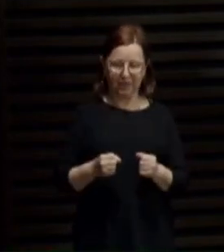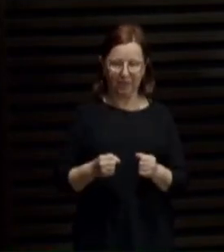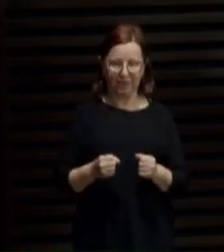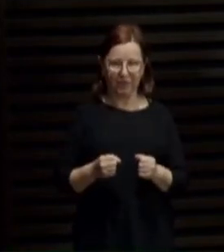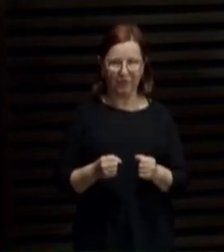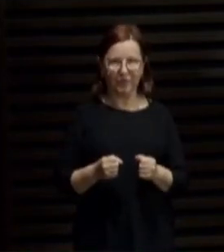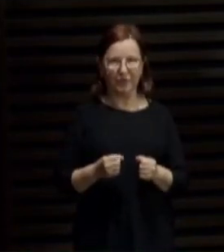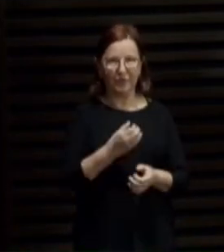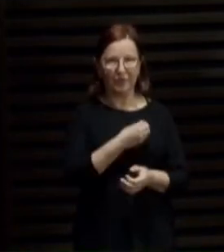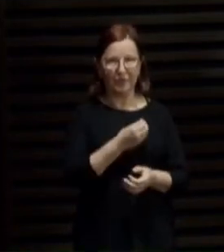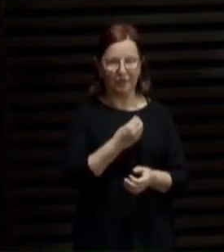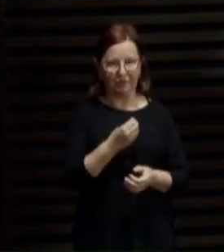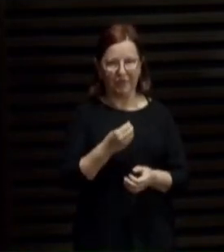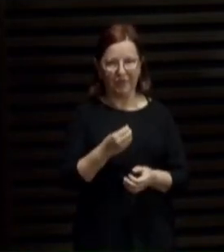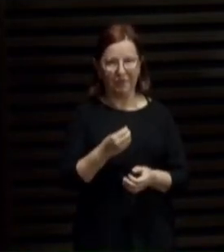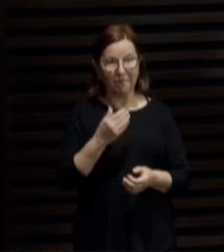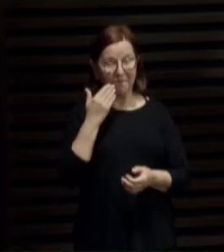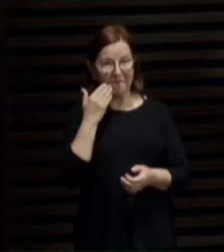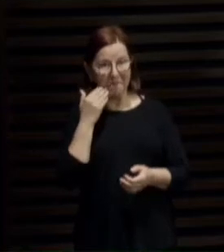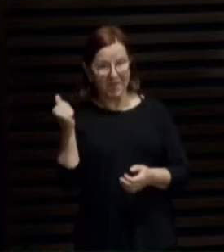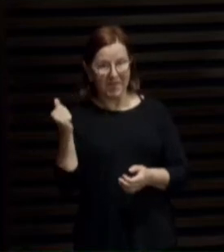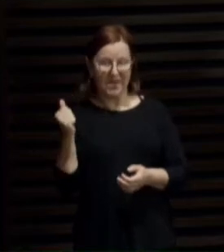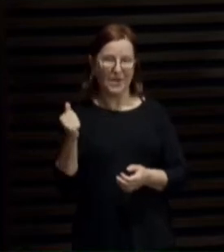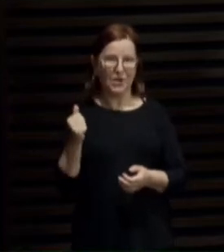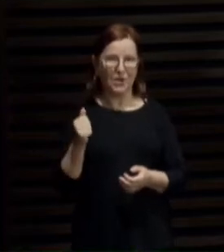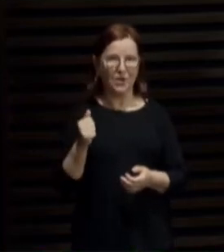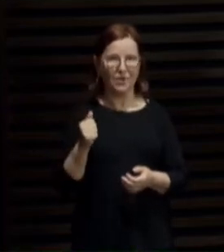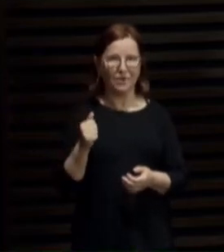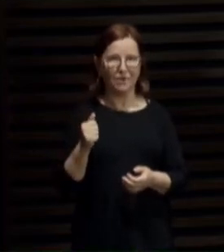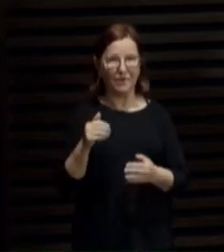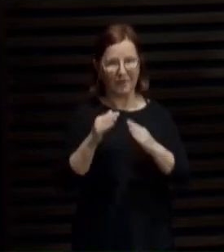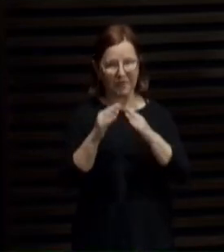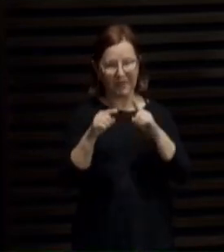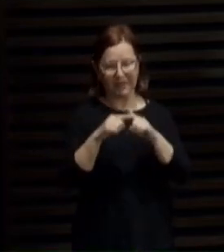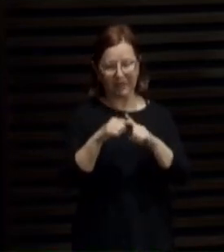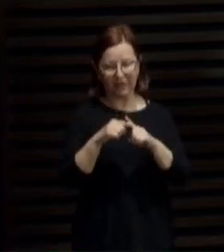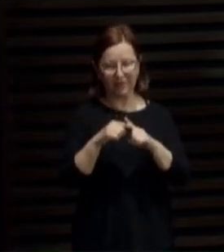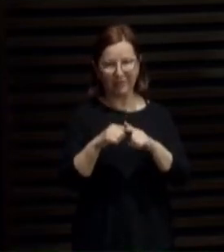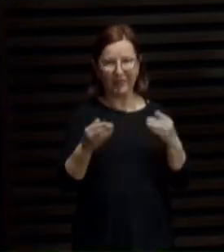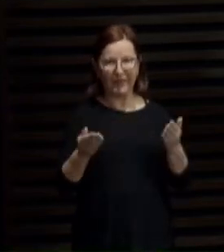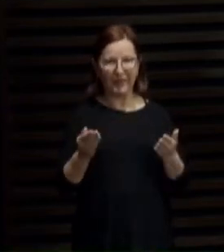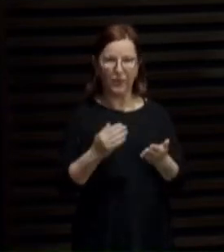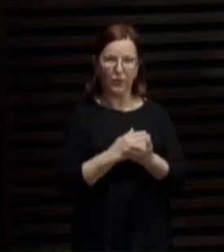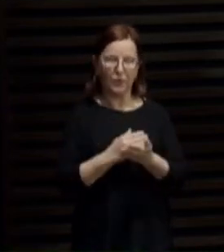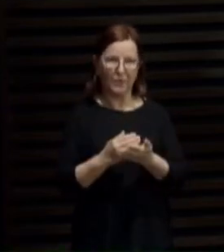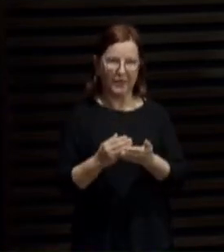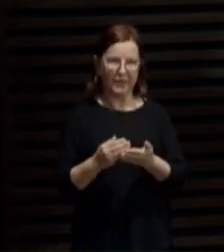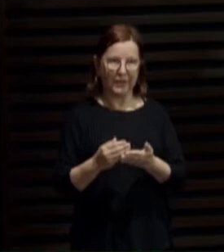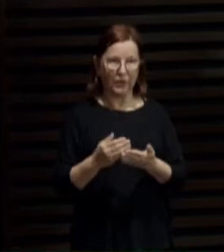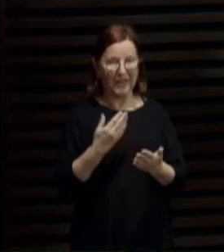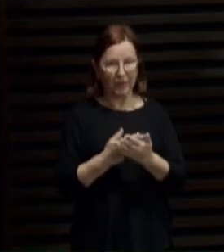adequadamente. E nós estamos, então, iniciando uma série de estudos sobre este tema.